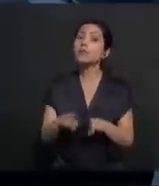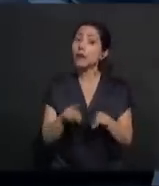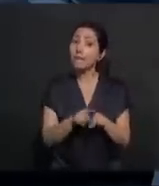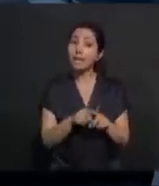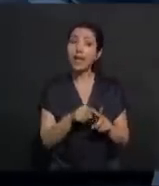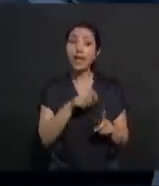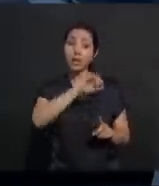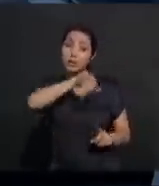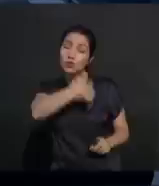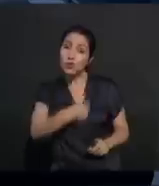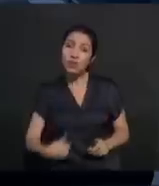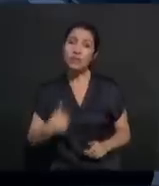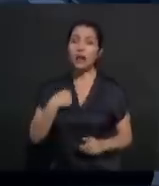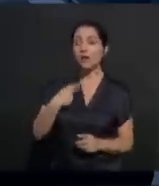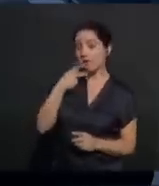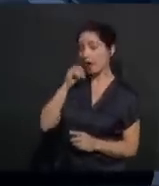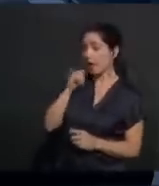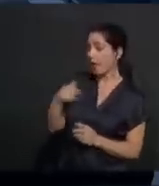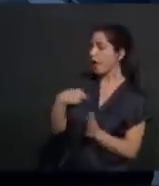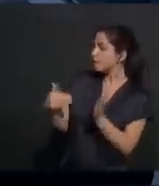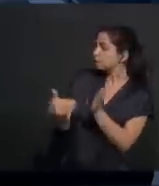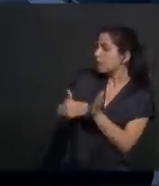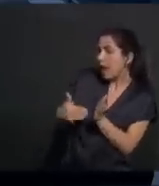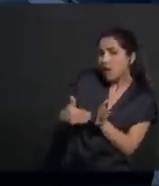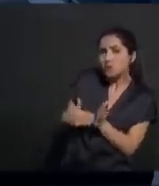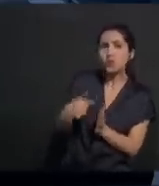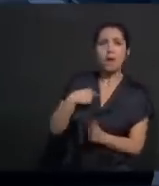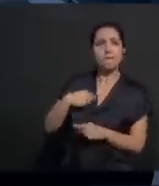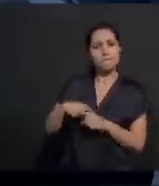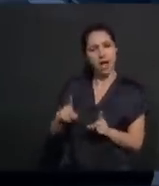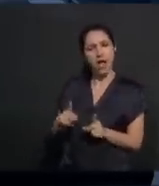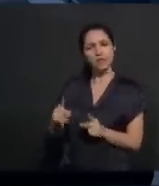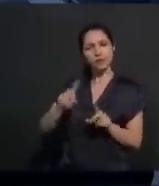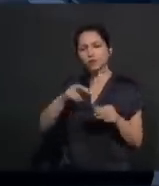contra mim, mas eu não vou deixar de ser fiel porque estão me criticando.